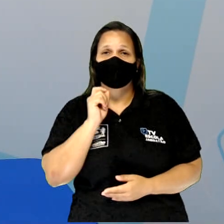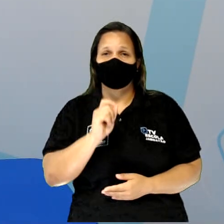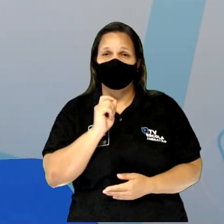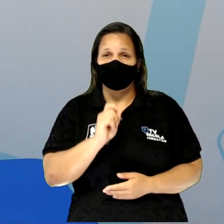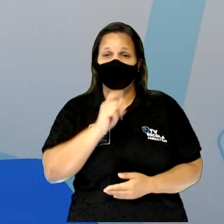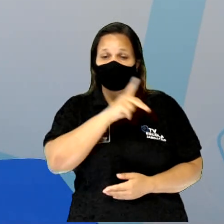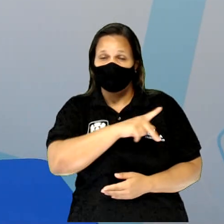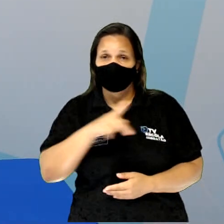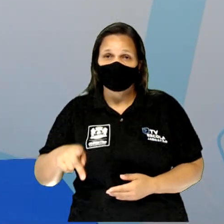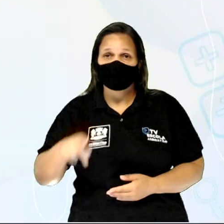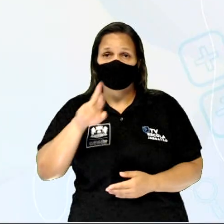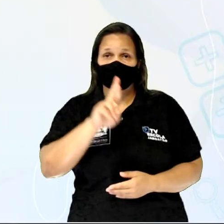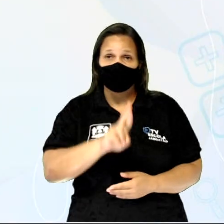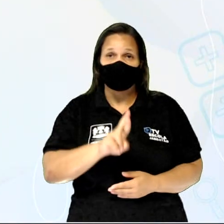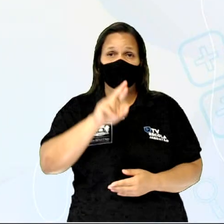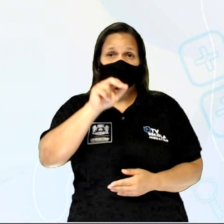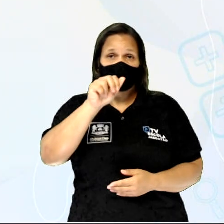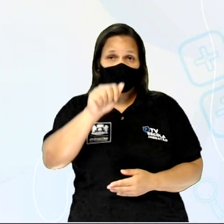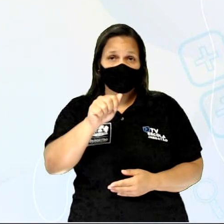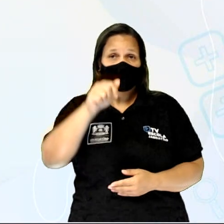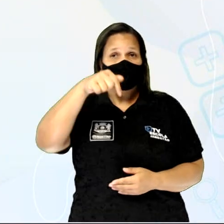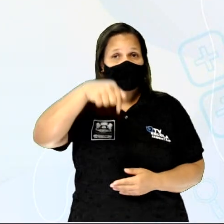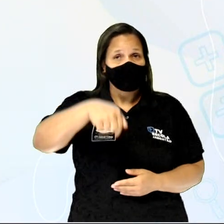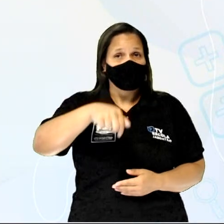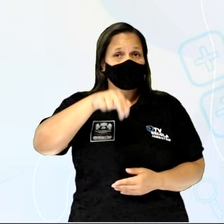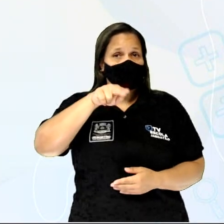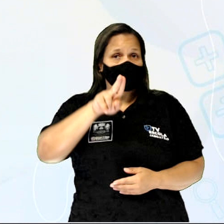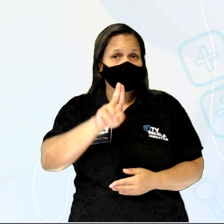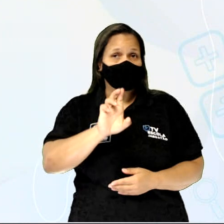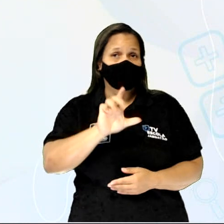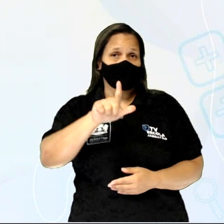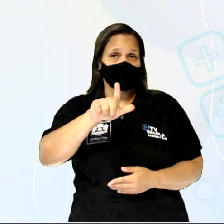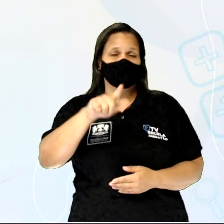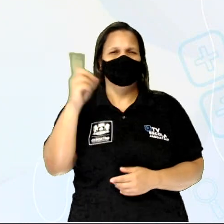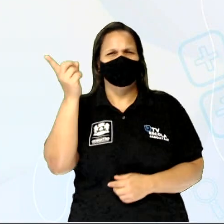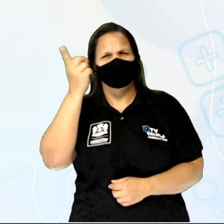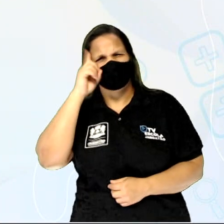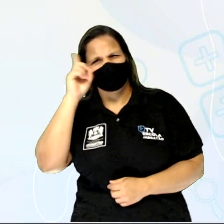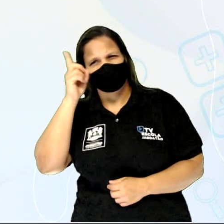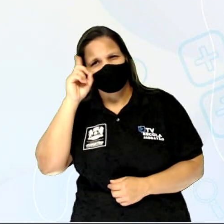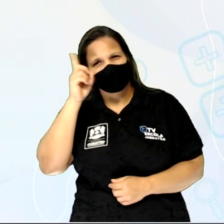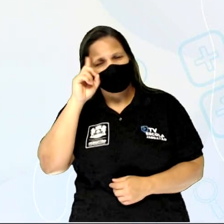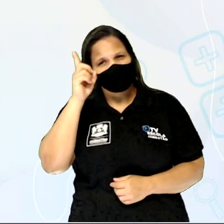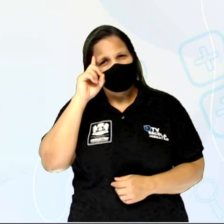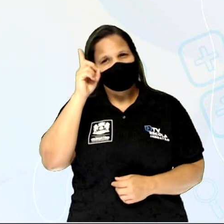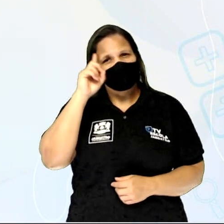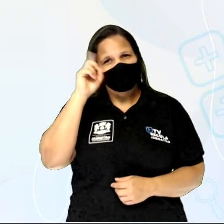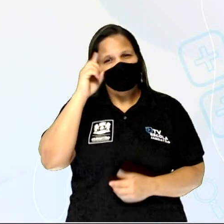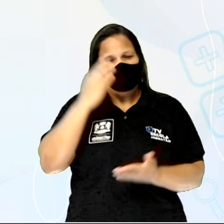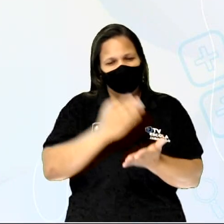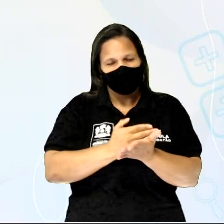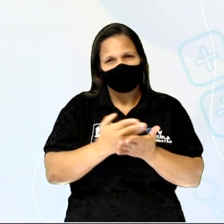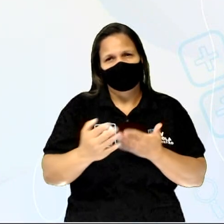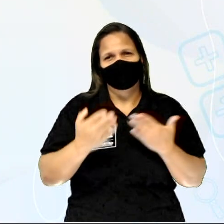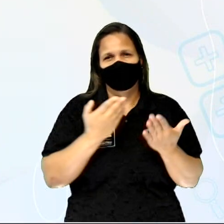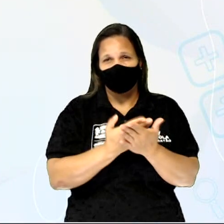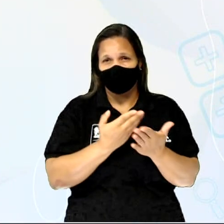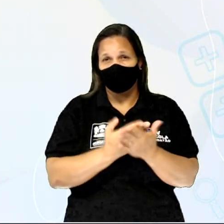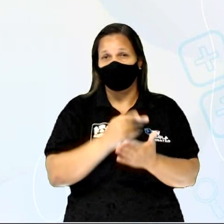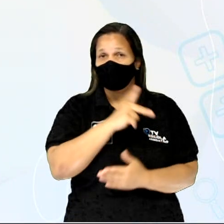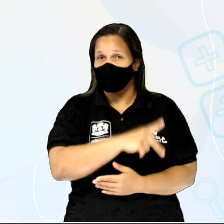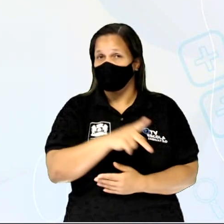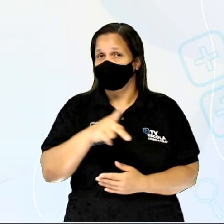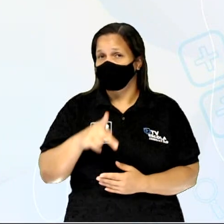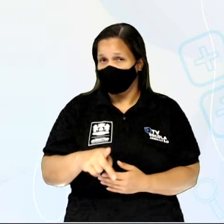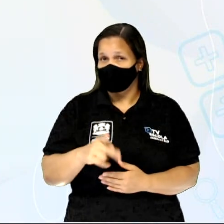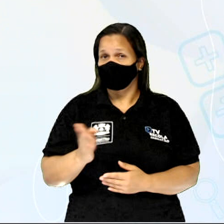professora Raquel dá uma olhada nela todos os dias no primeiro momento da aula a professora Raquel